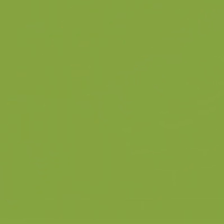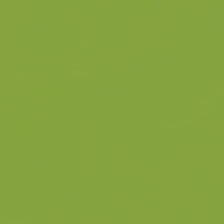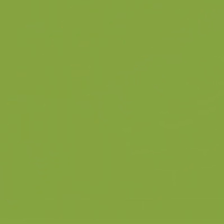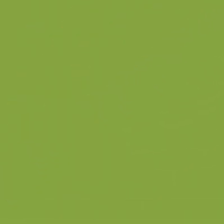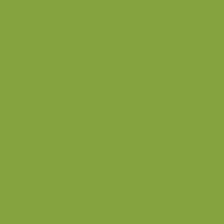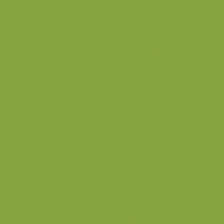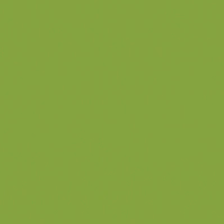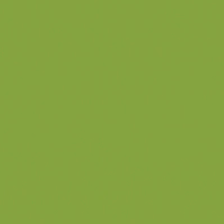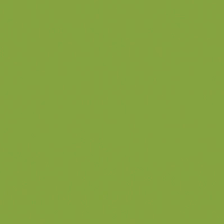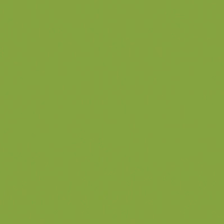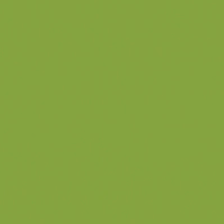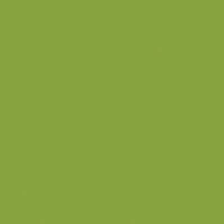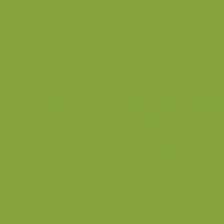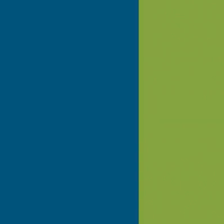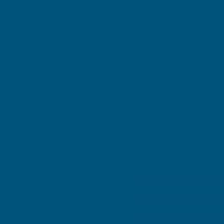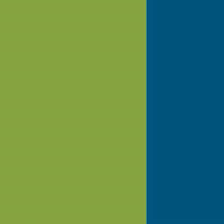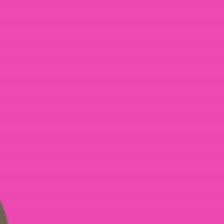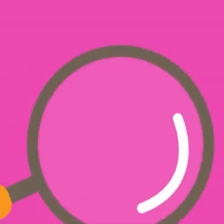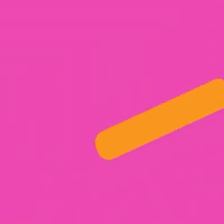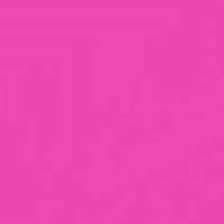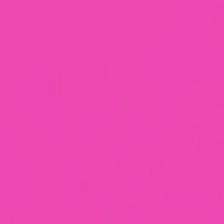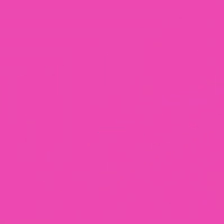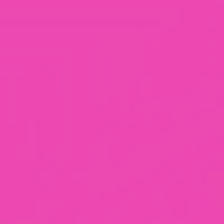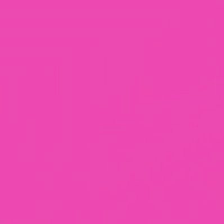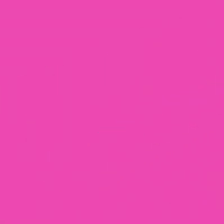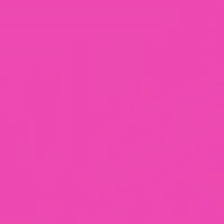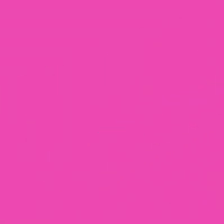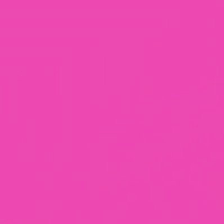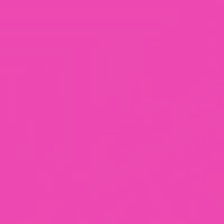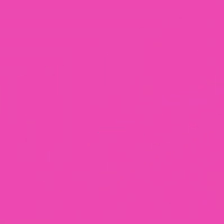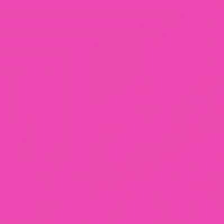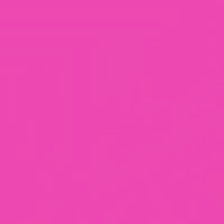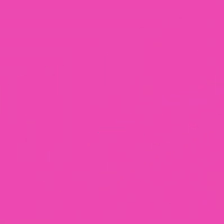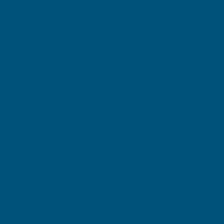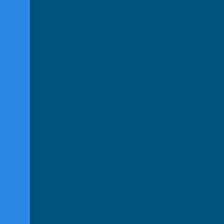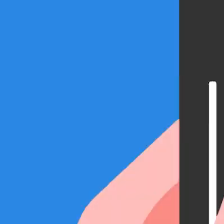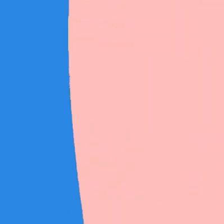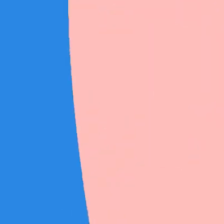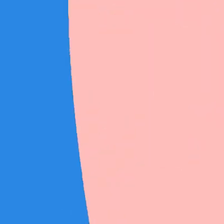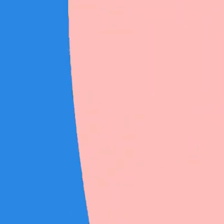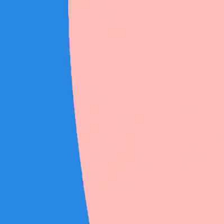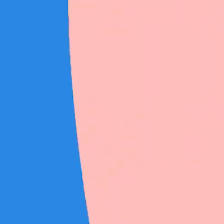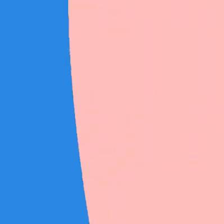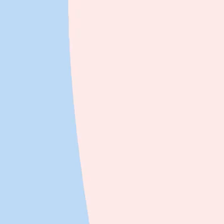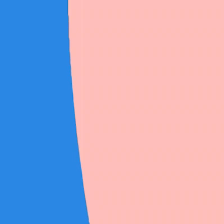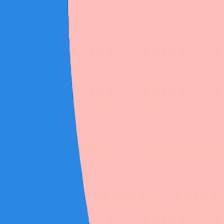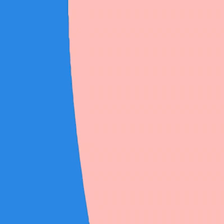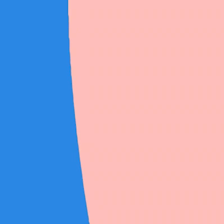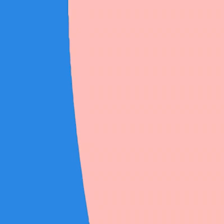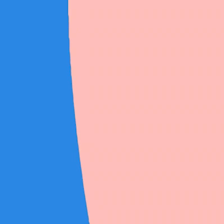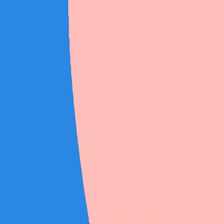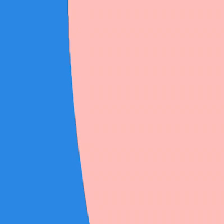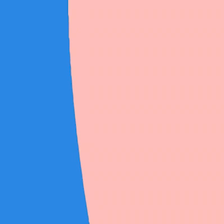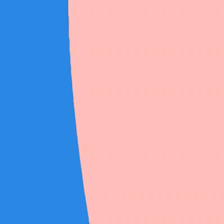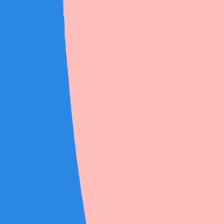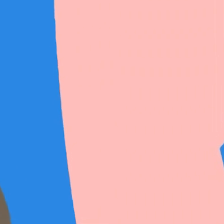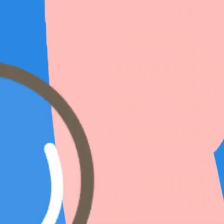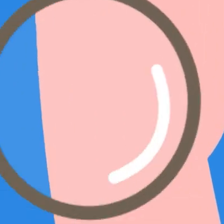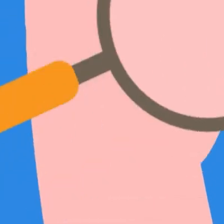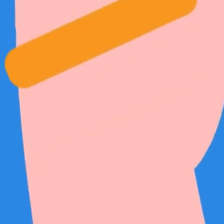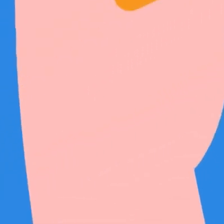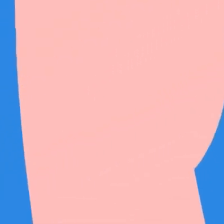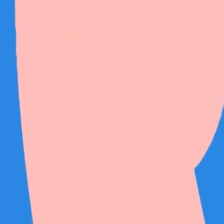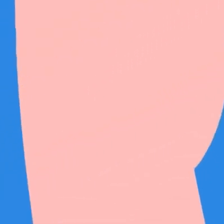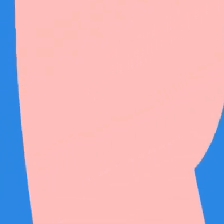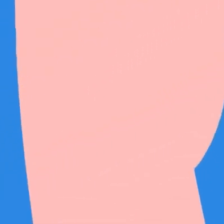como hematomas ou pintinhas vermelhas. Aumento no tamanho da barriga. Brilho branco em um ou nos dois olhos,